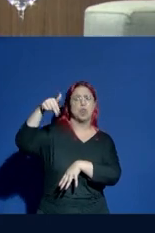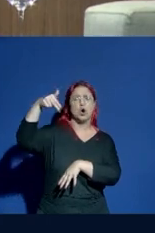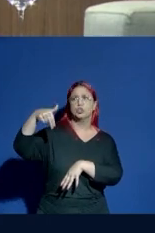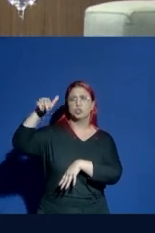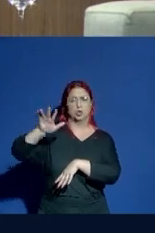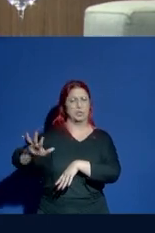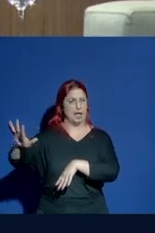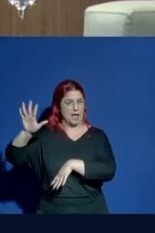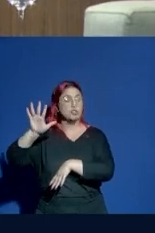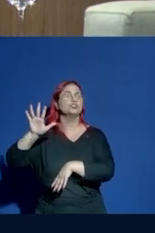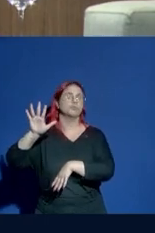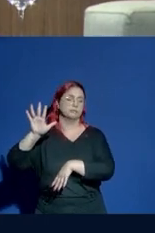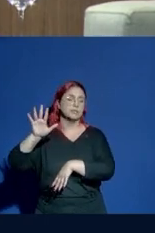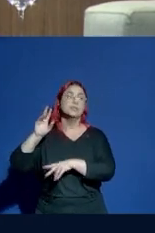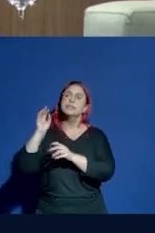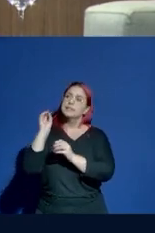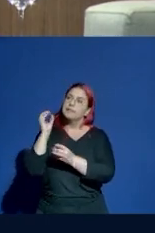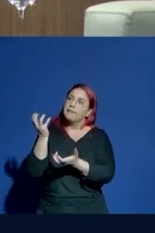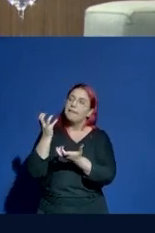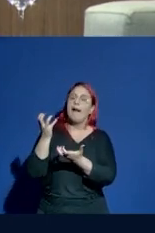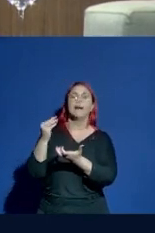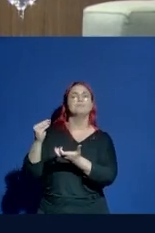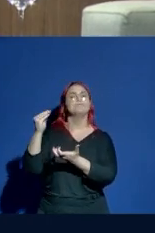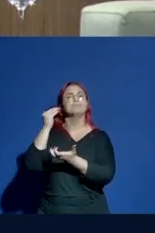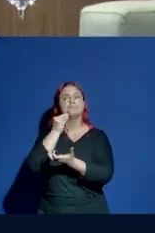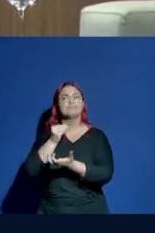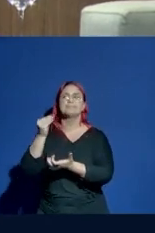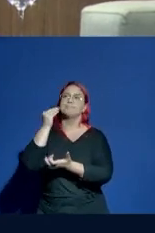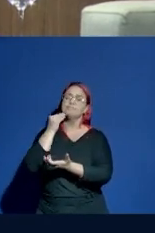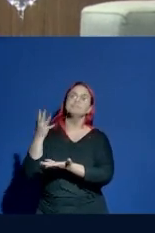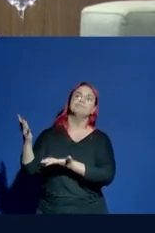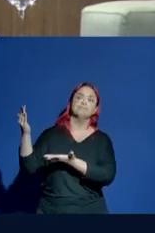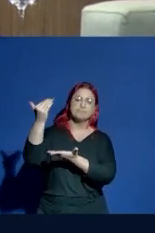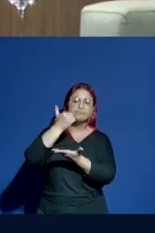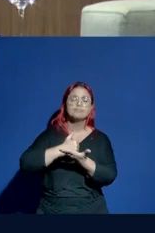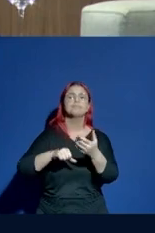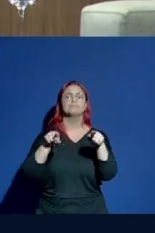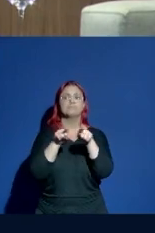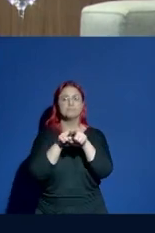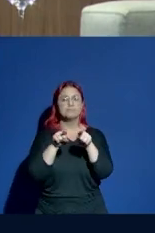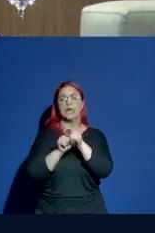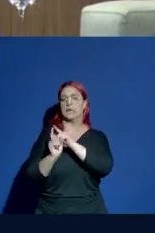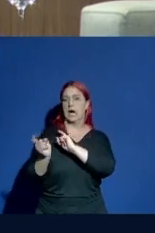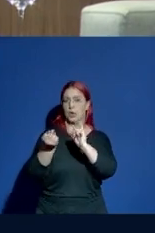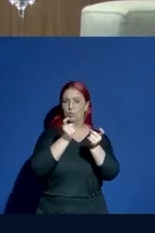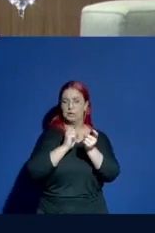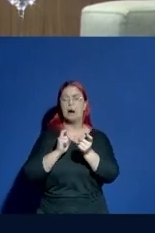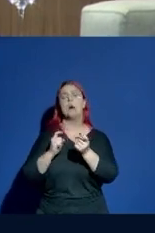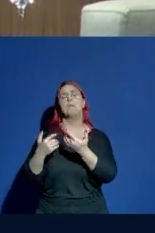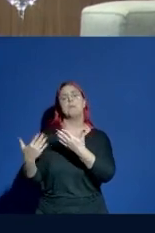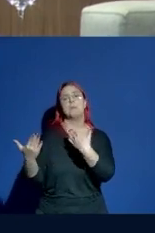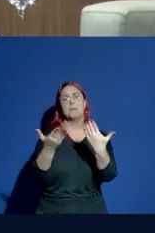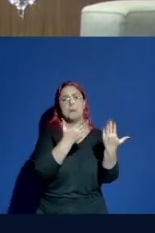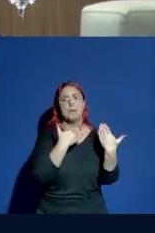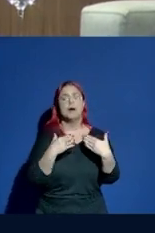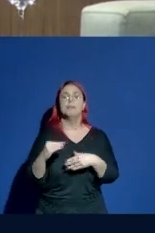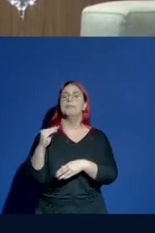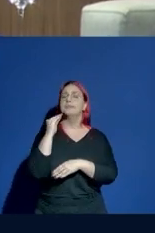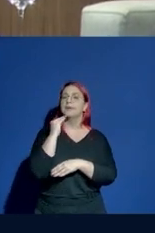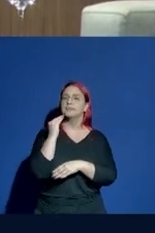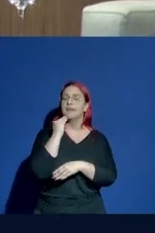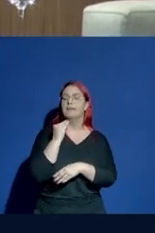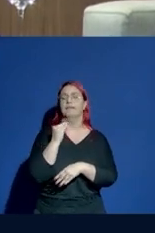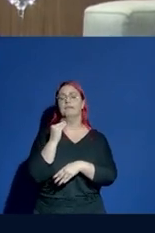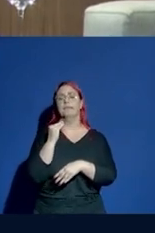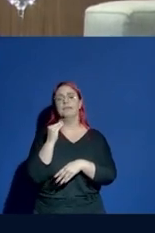brasileiro que nós procuramos resgatar na reunião do cnpe e estamos equilibrando a utilização